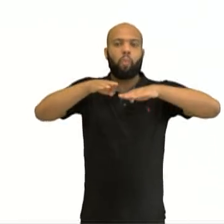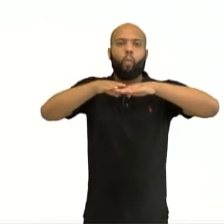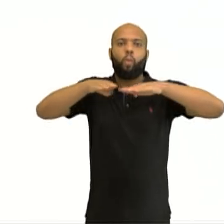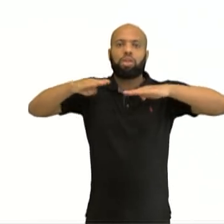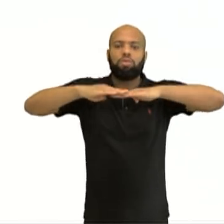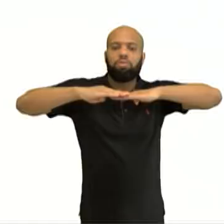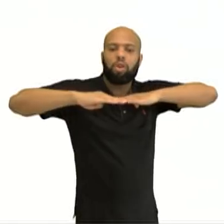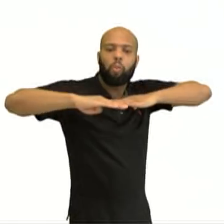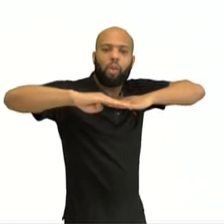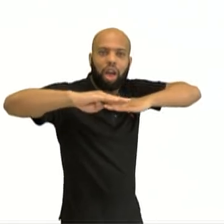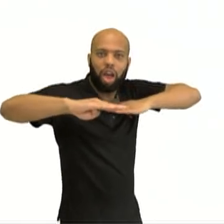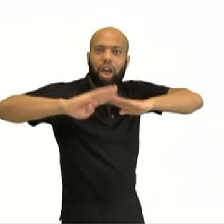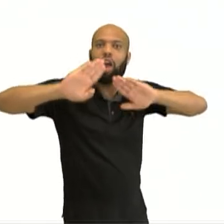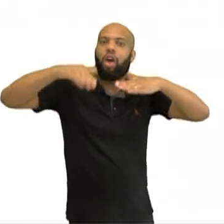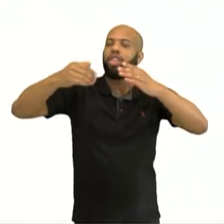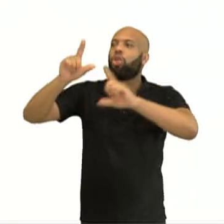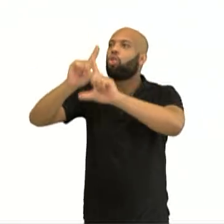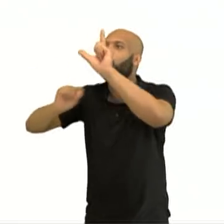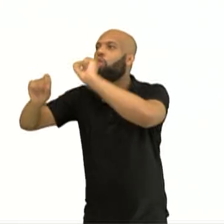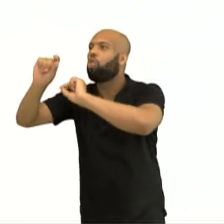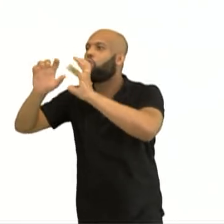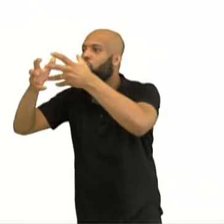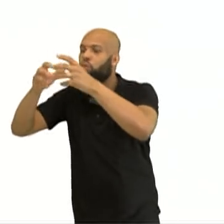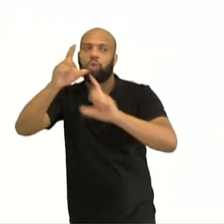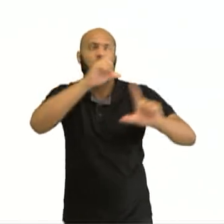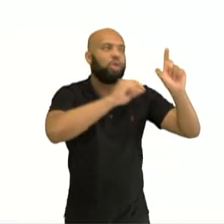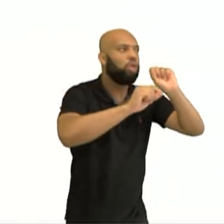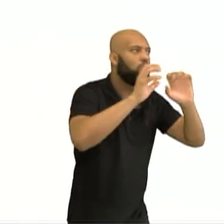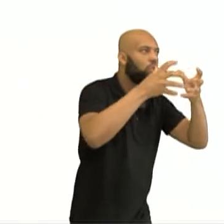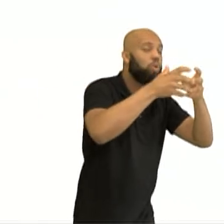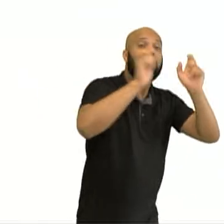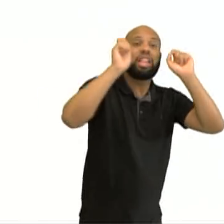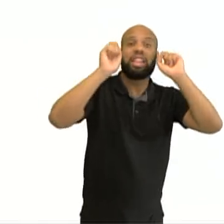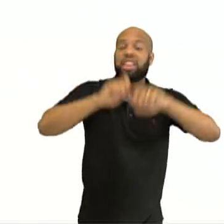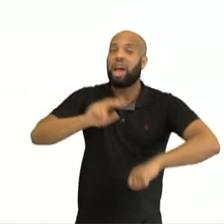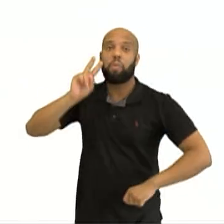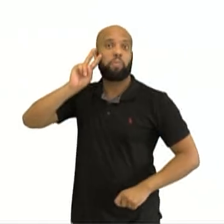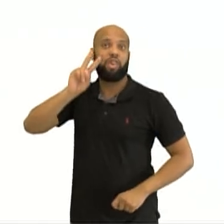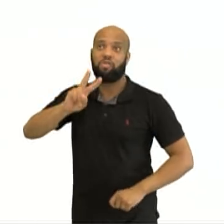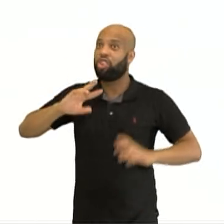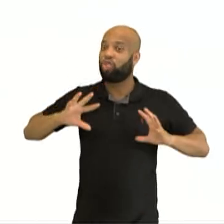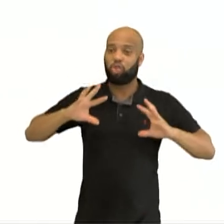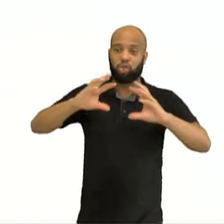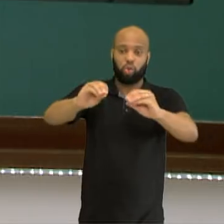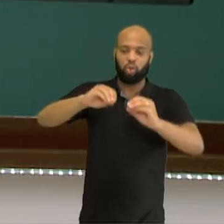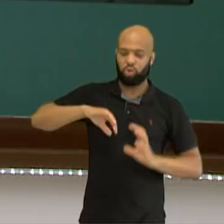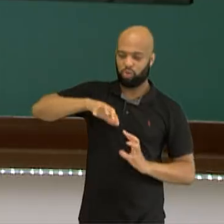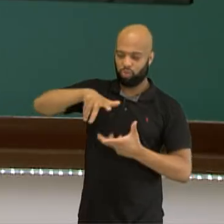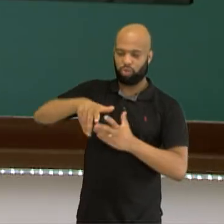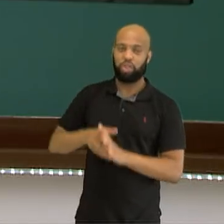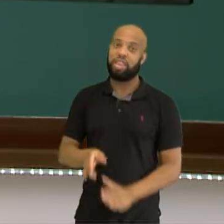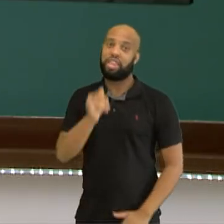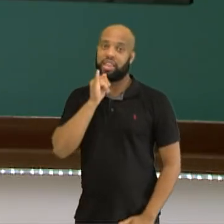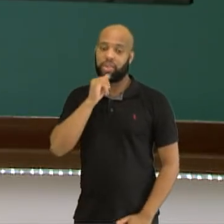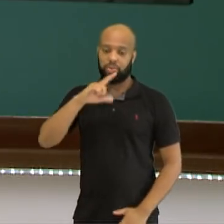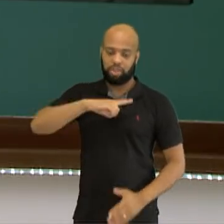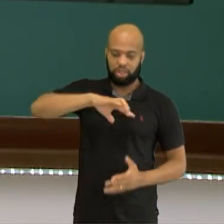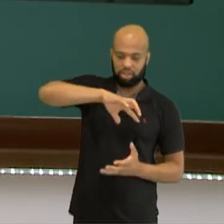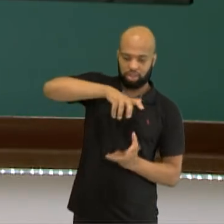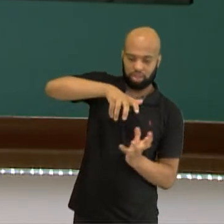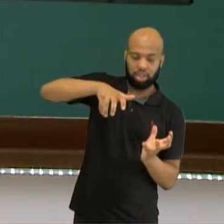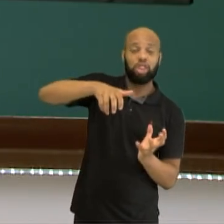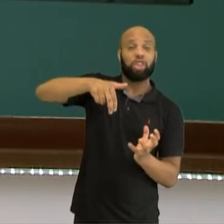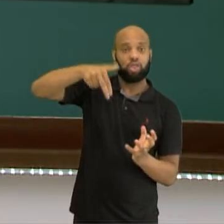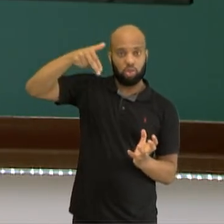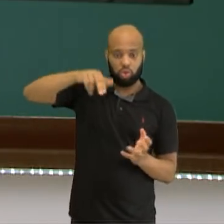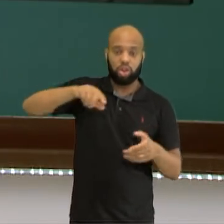plana, as constelações seriam visíveis em todo o mundo. Ou seja, as mesmas constelações que ficam no hemisfério